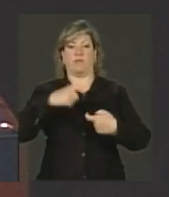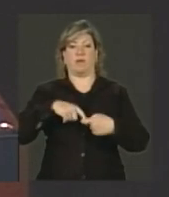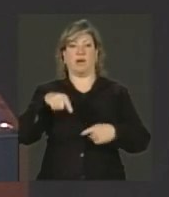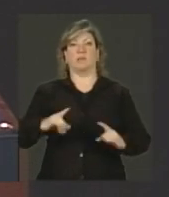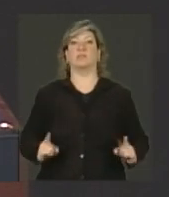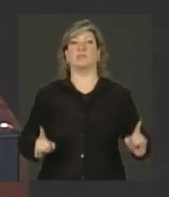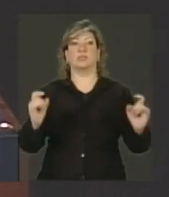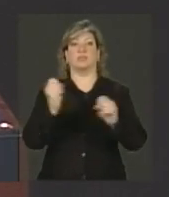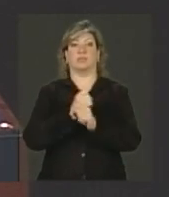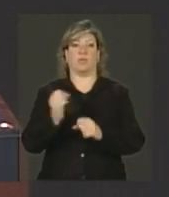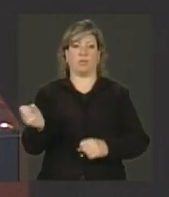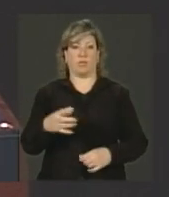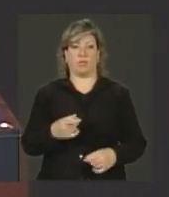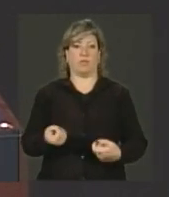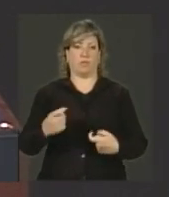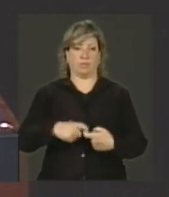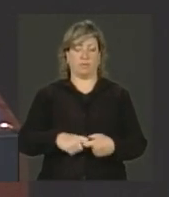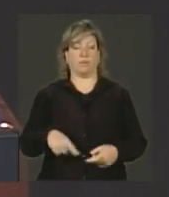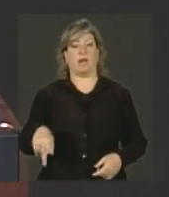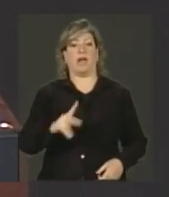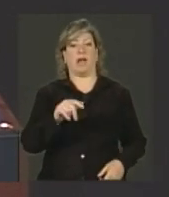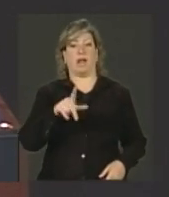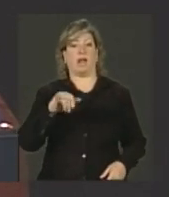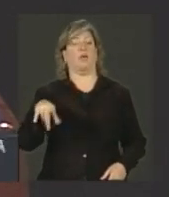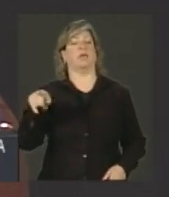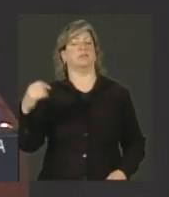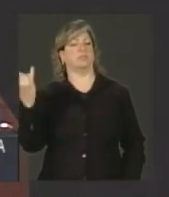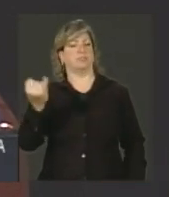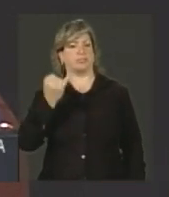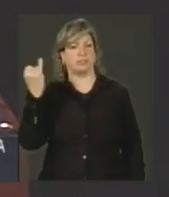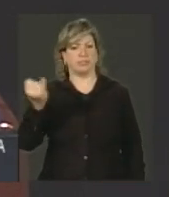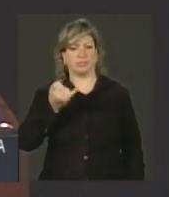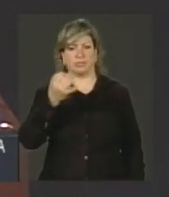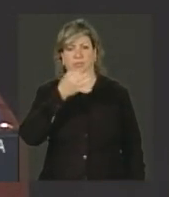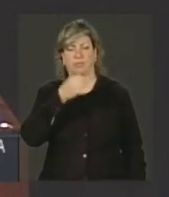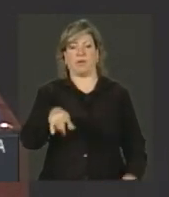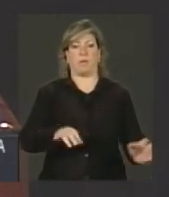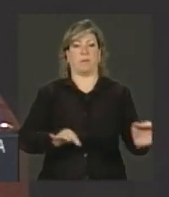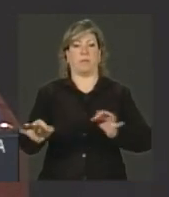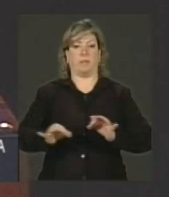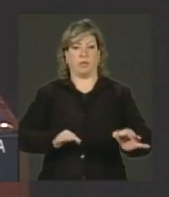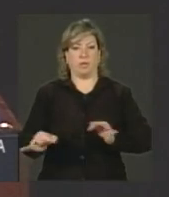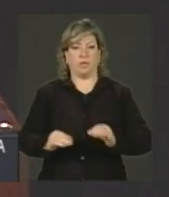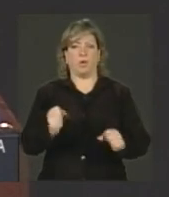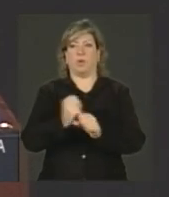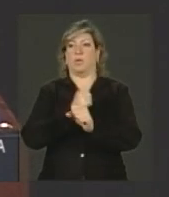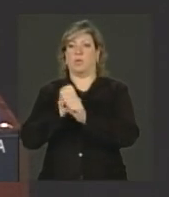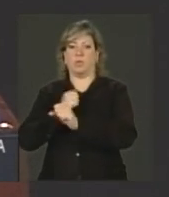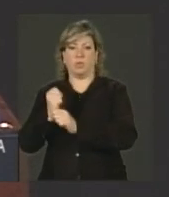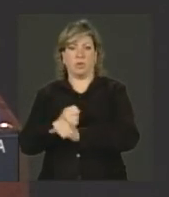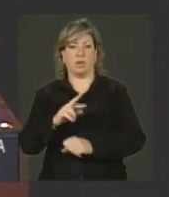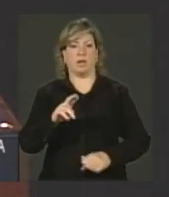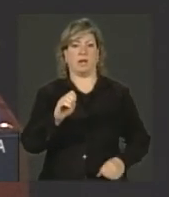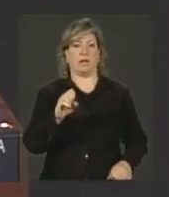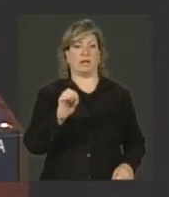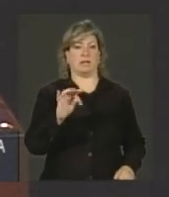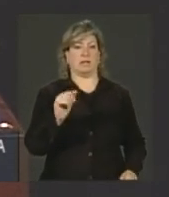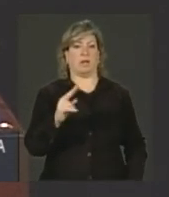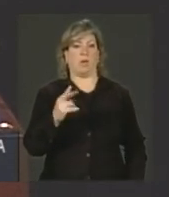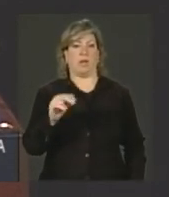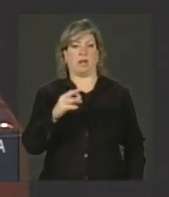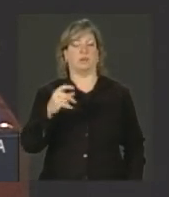prédio, Calil teve papel fundamental no projeto de restauro e modernização da nossa escola.